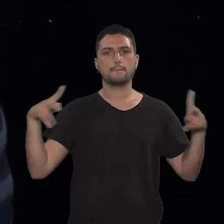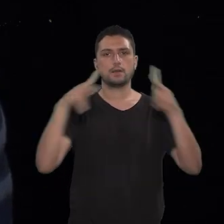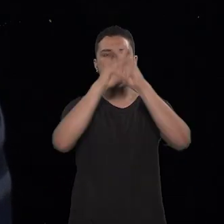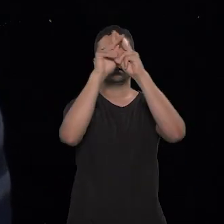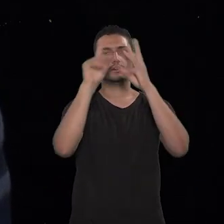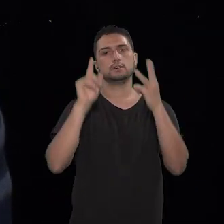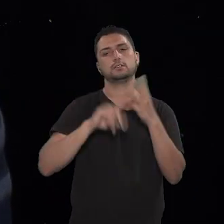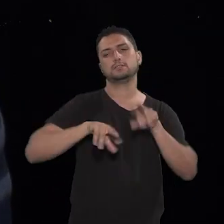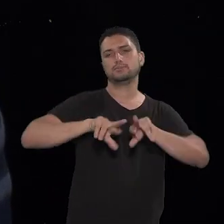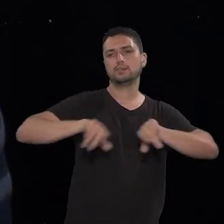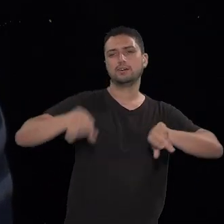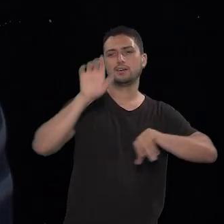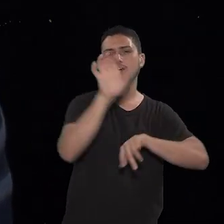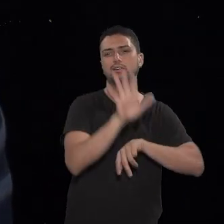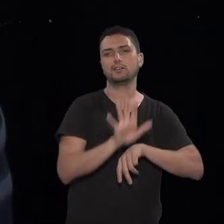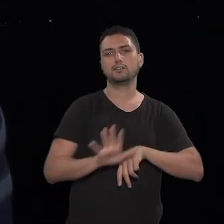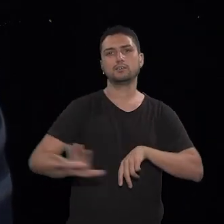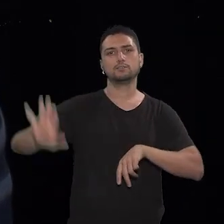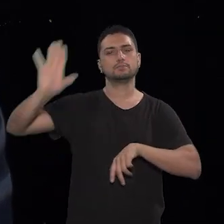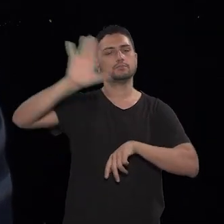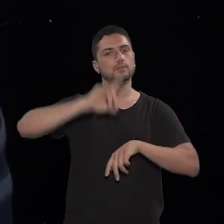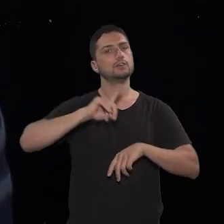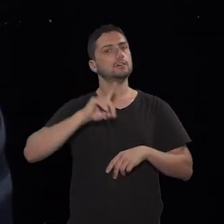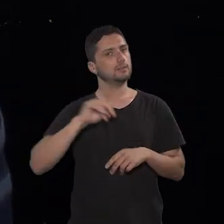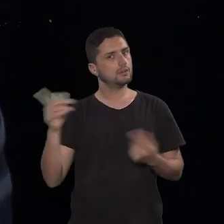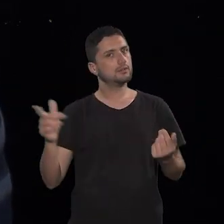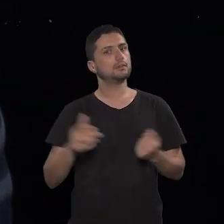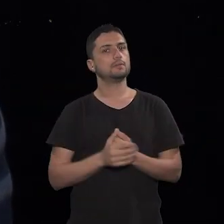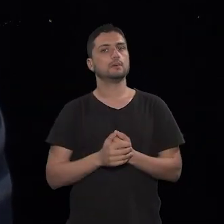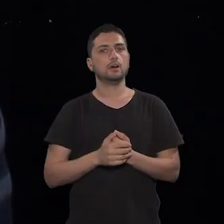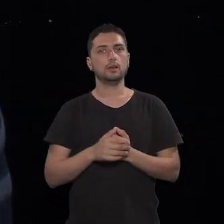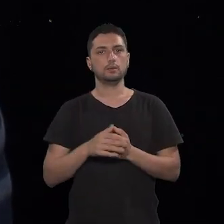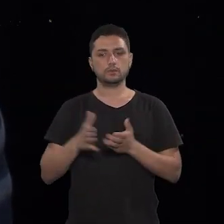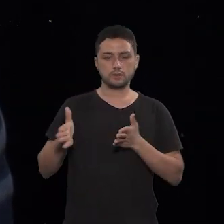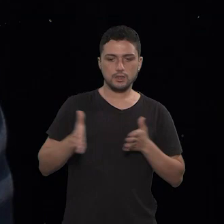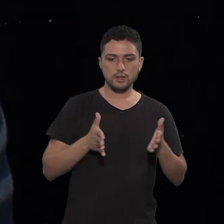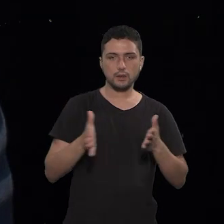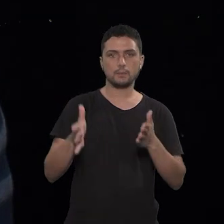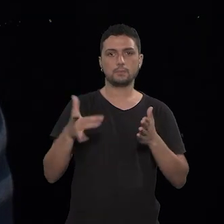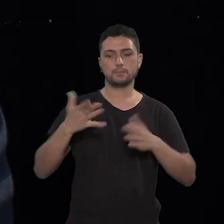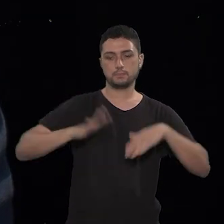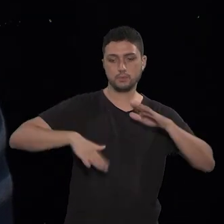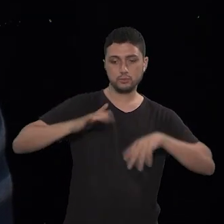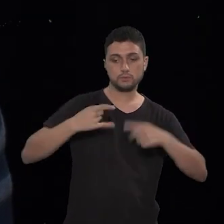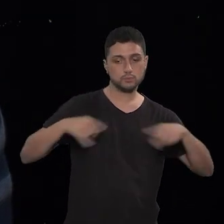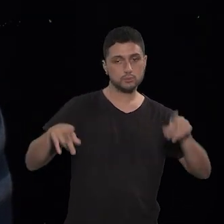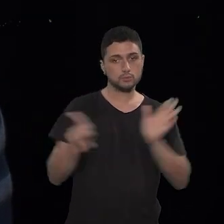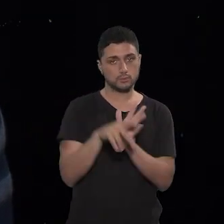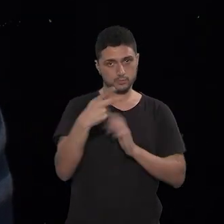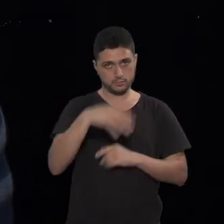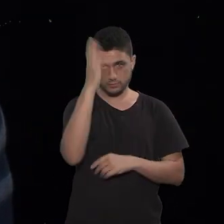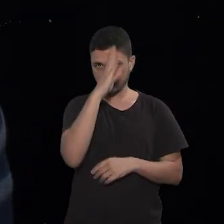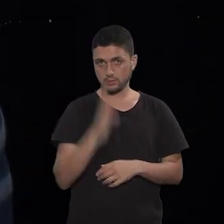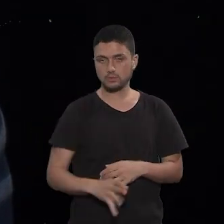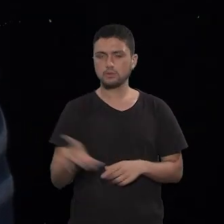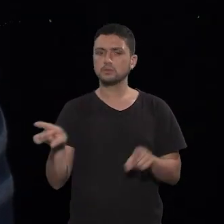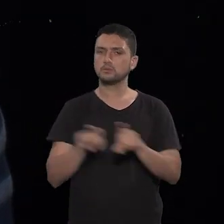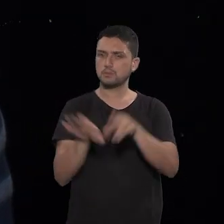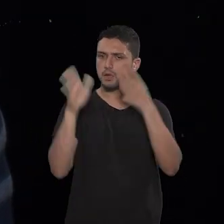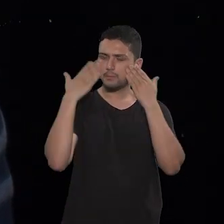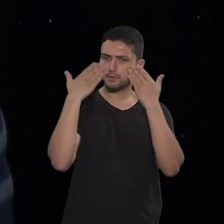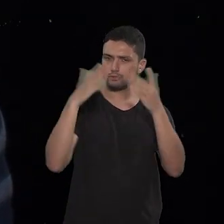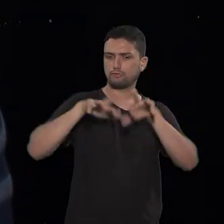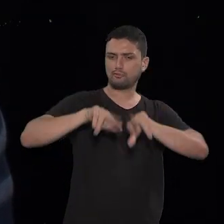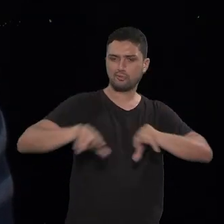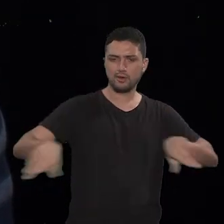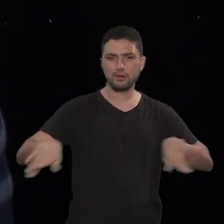Bruxelas, Antuérpia e Paris, com o curso Le Chemin de la Percussion Brésilienne, os caminhos da percussão brasileira. Também se